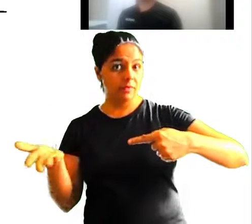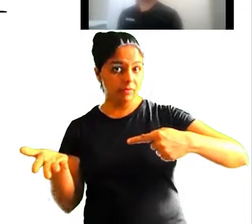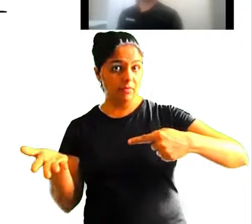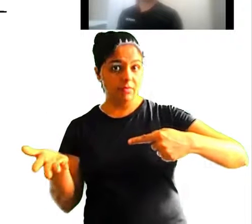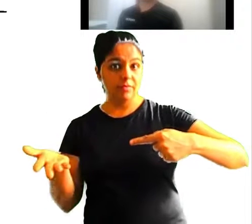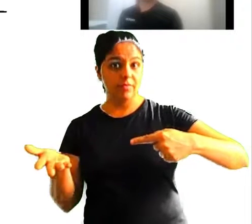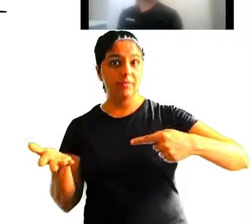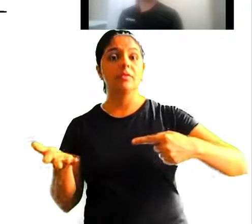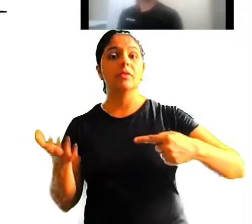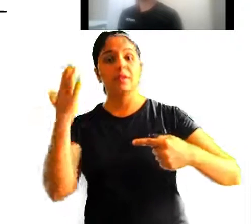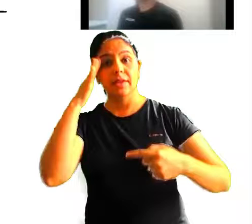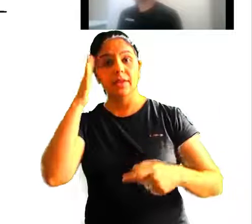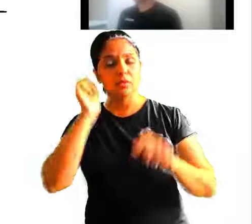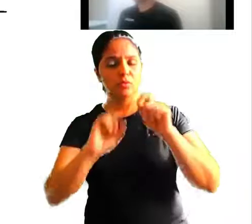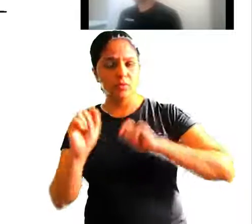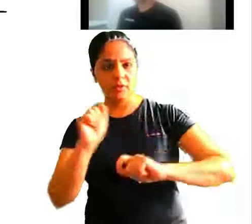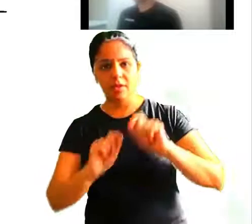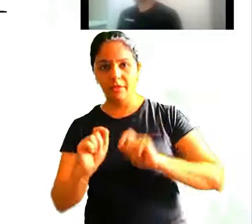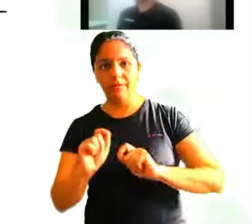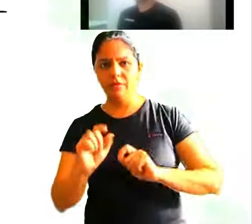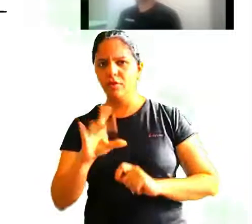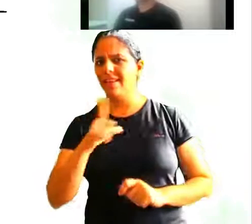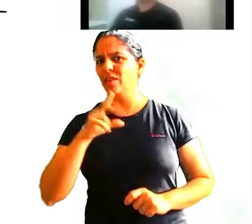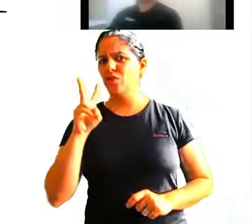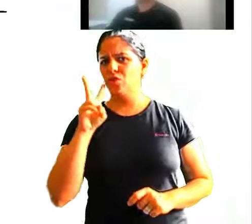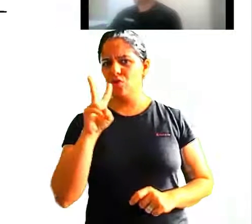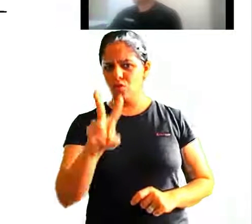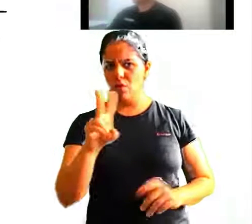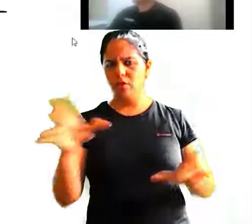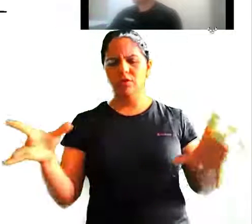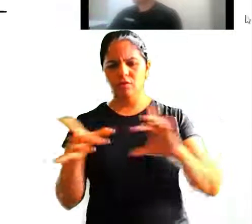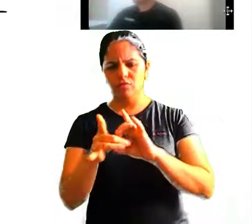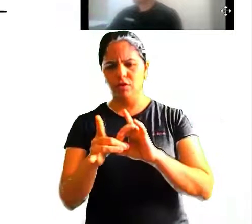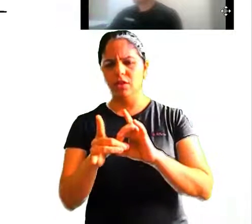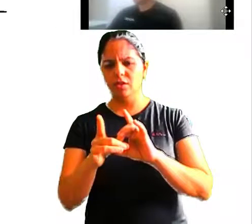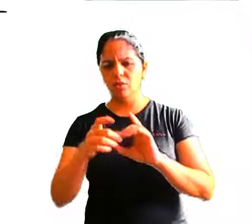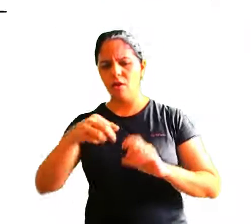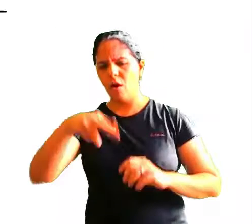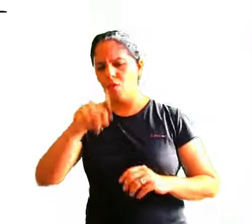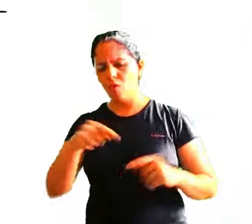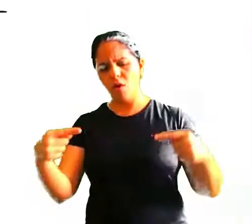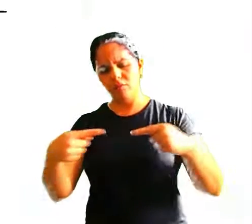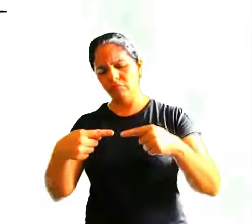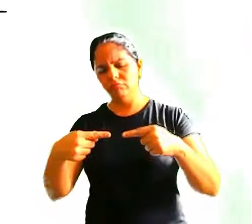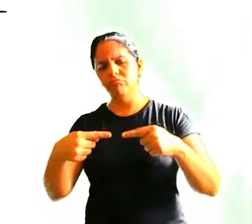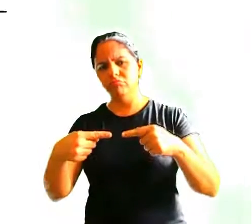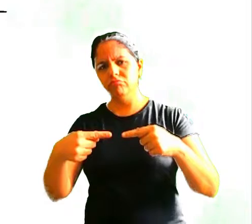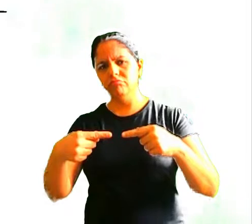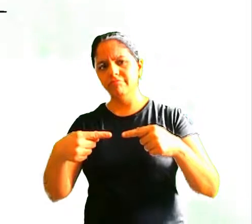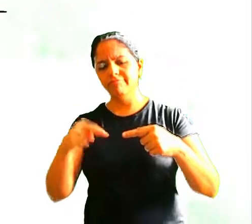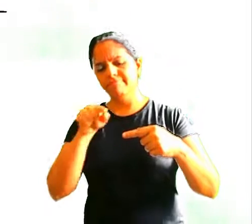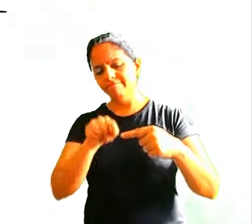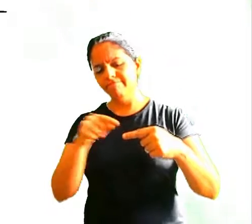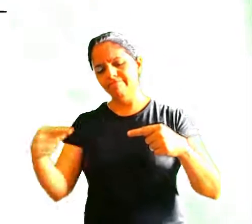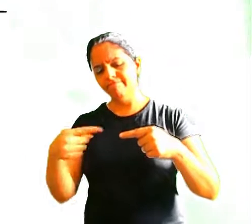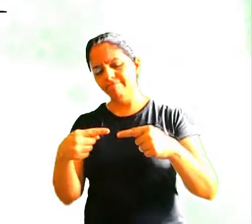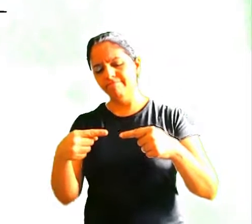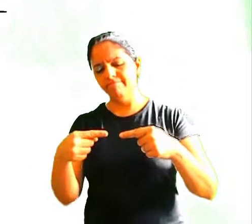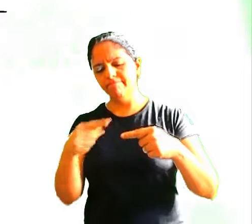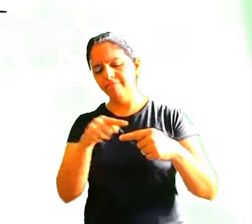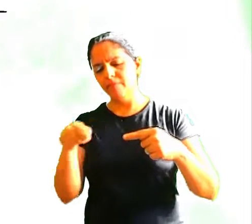né? Então, eu tenho o resistor R1 e o resistor R2. Logo, eu concluo que como eu só tenho